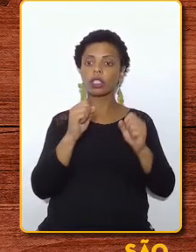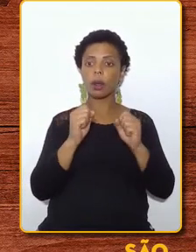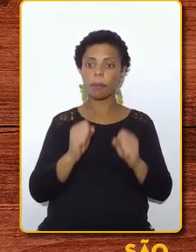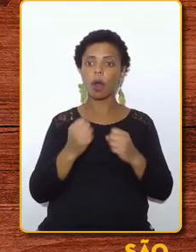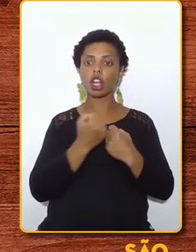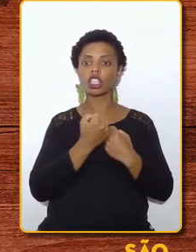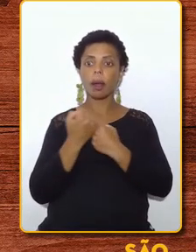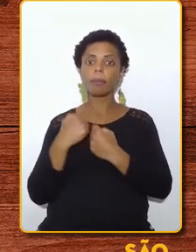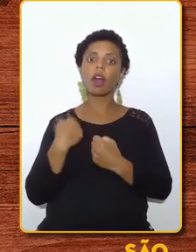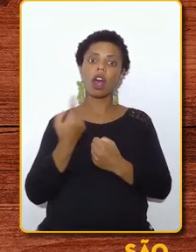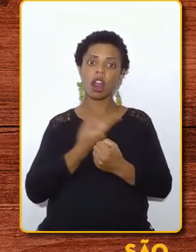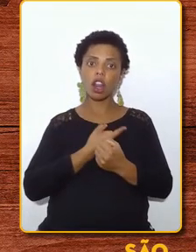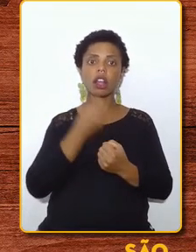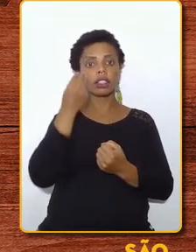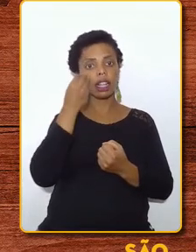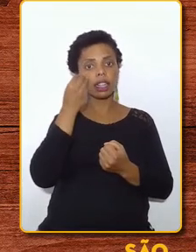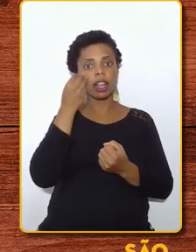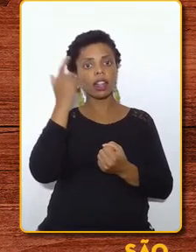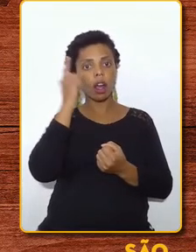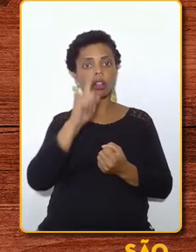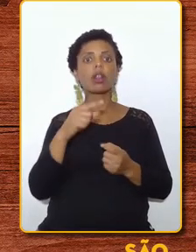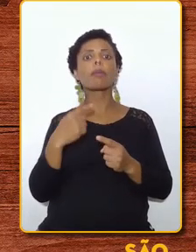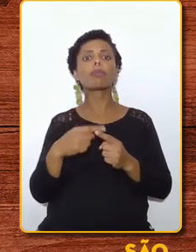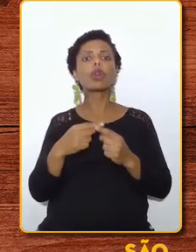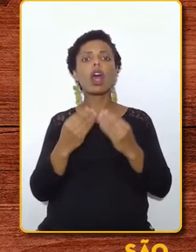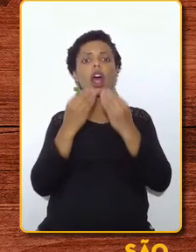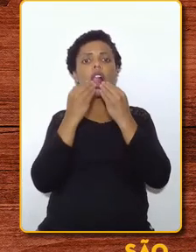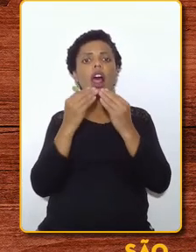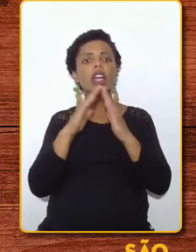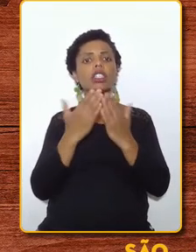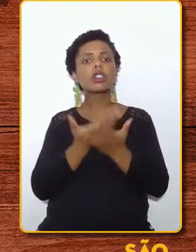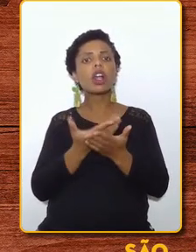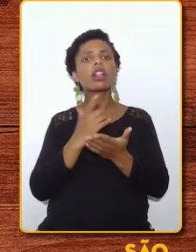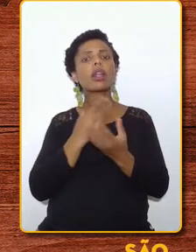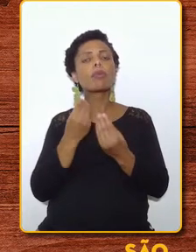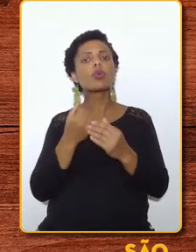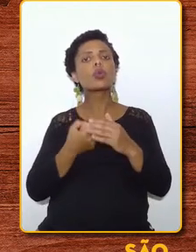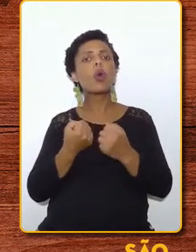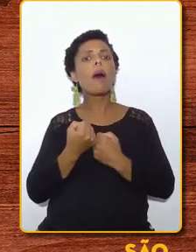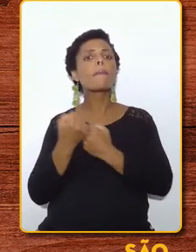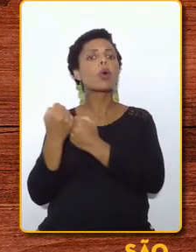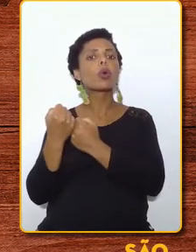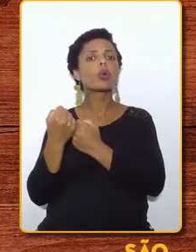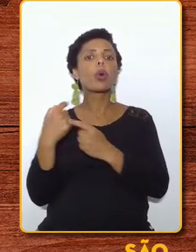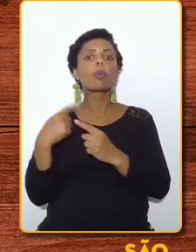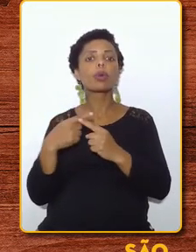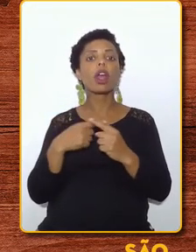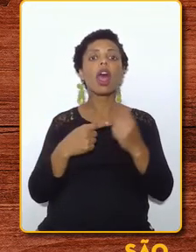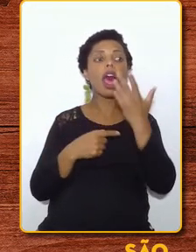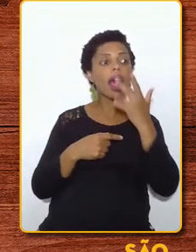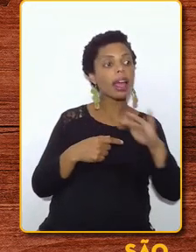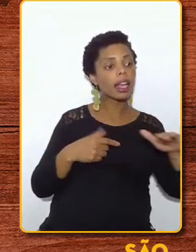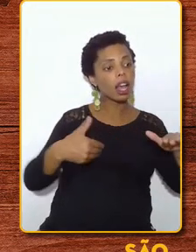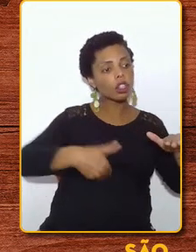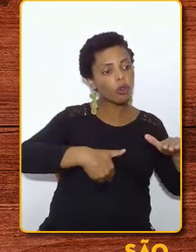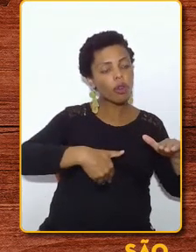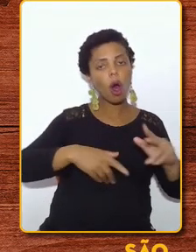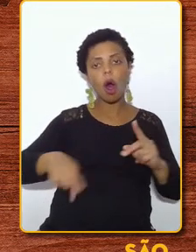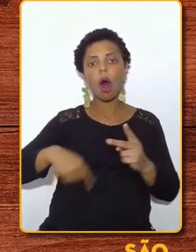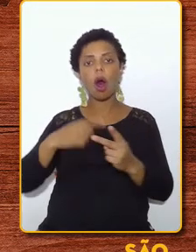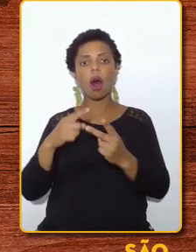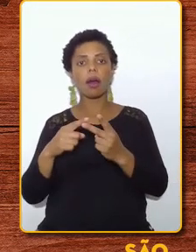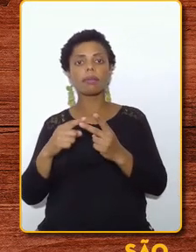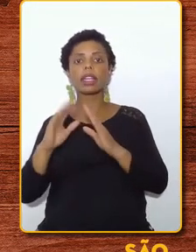acordo. Por que a merenda escolar tem tanto apoio? Porque junta criança com fome,